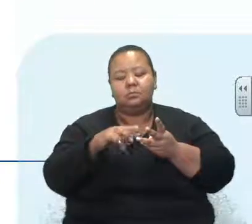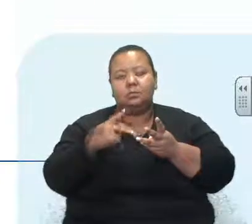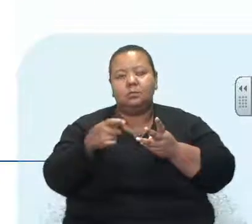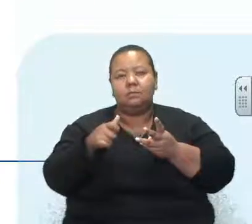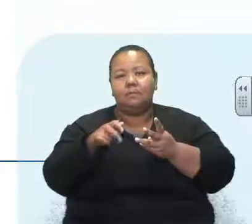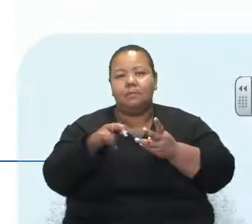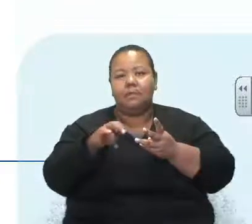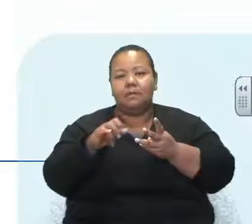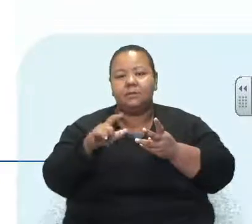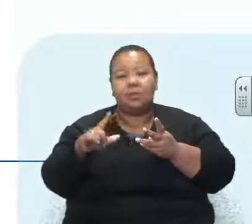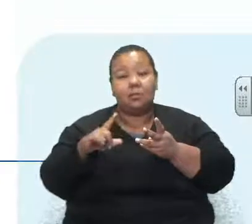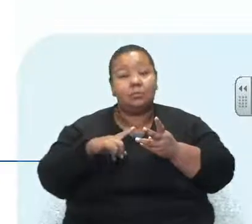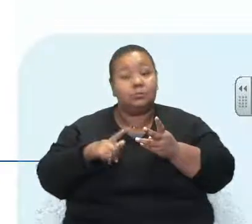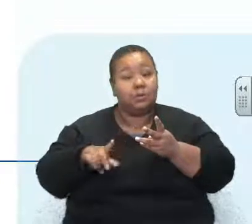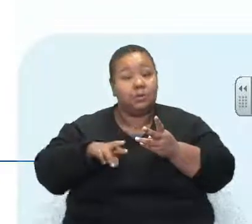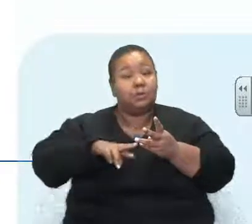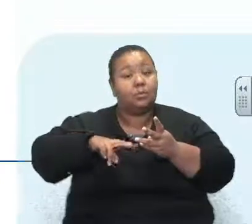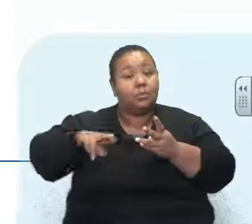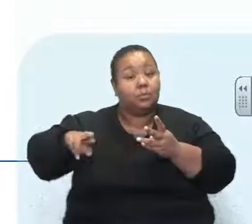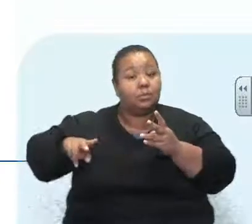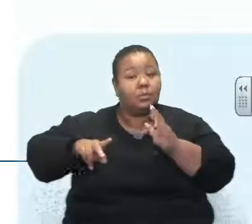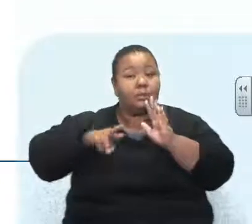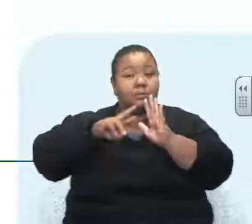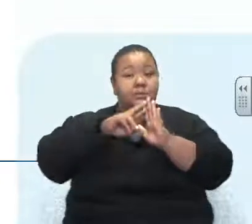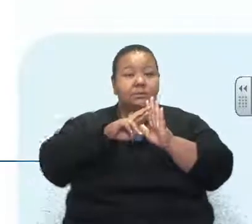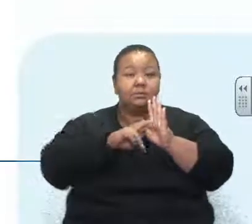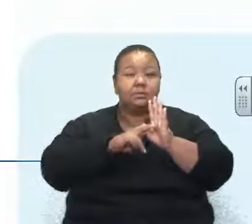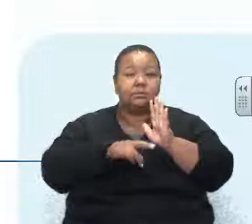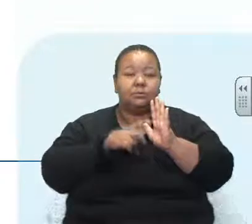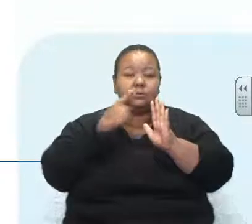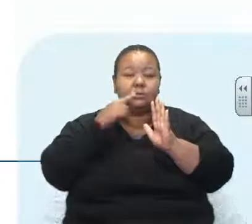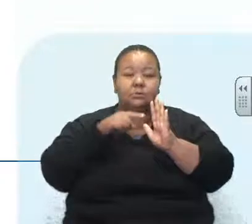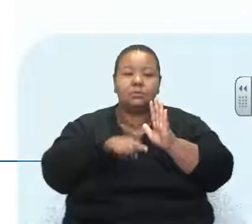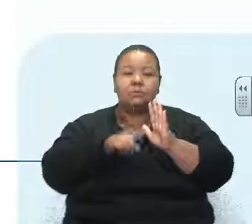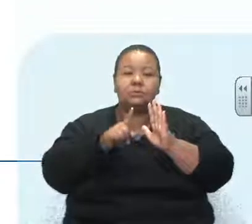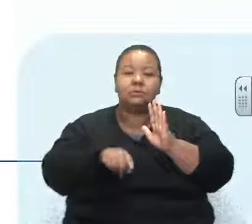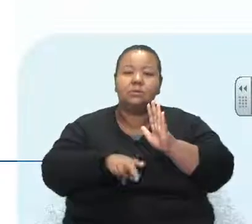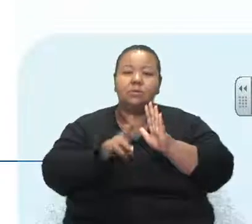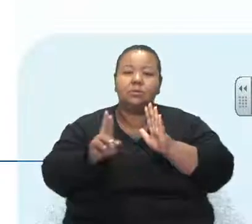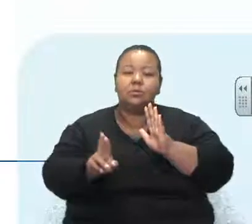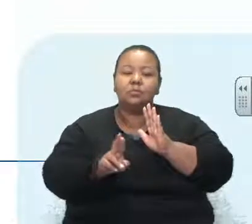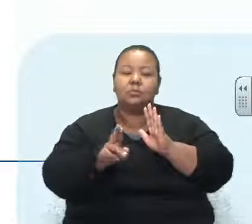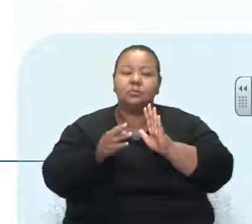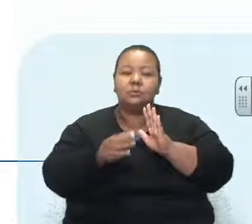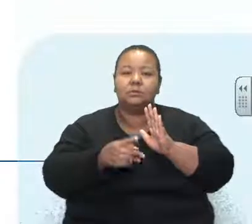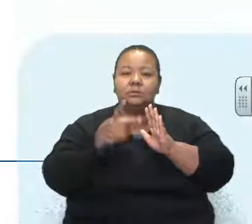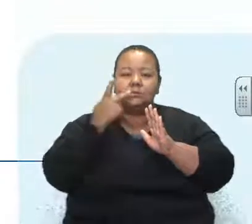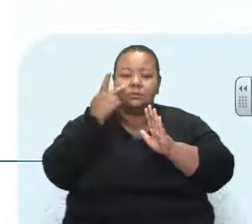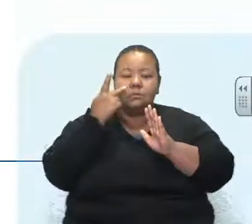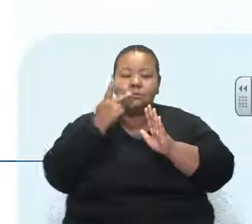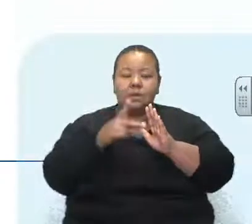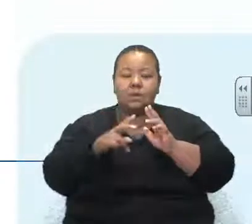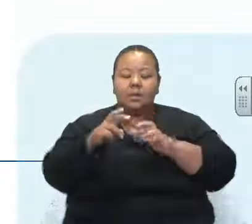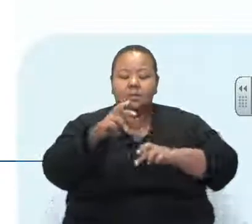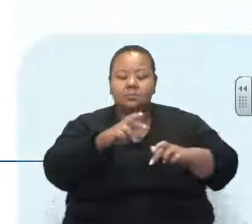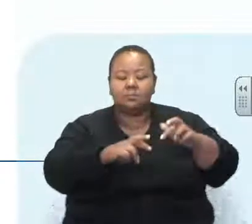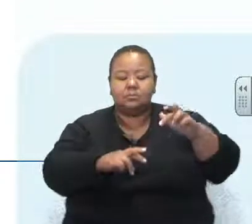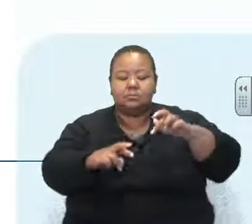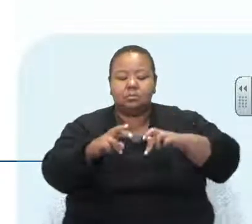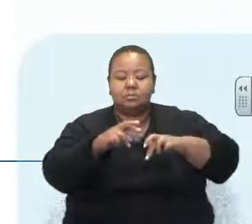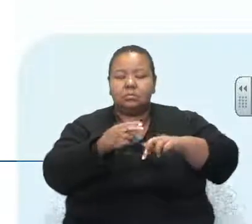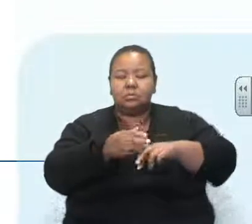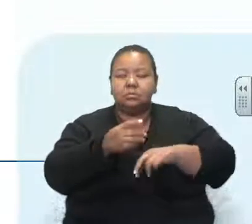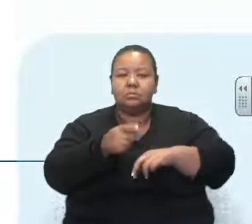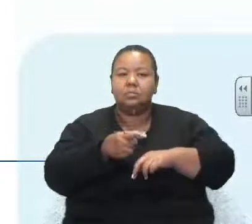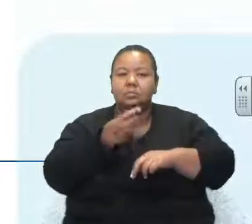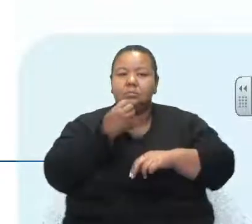diversos tipos de relatórios. E aí, eles são instrumentos que vai ser utilizado para analisar e